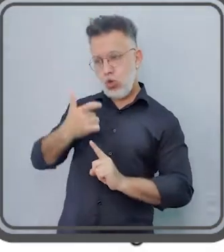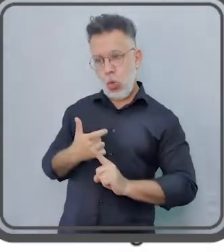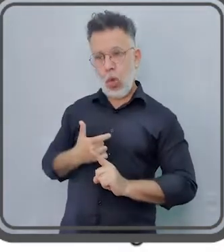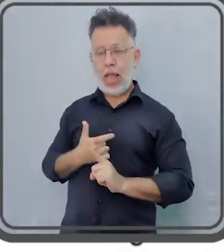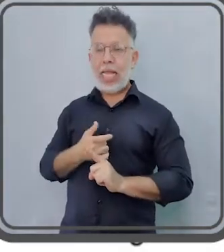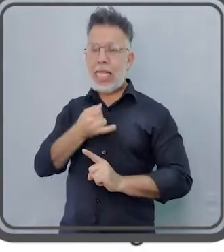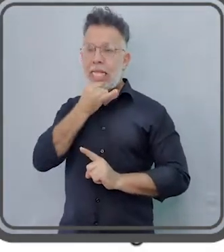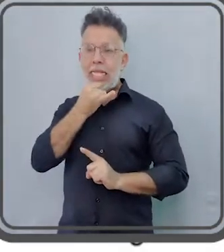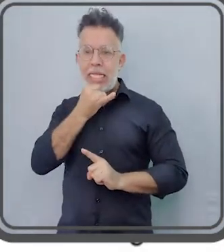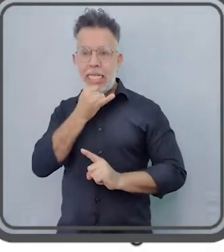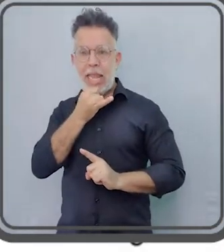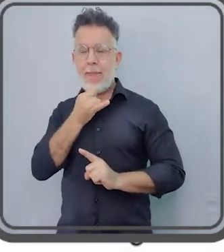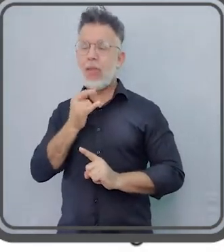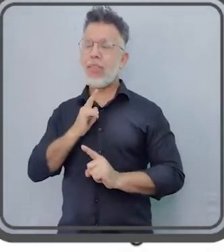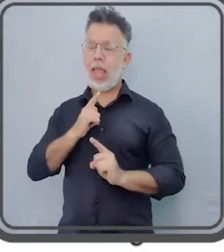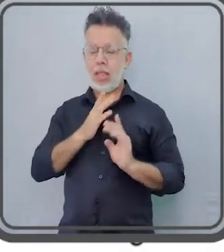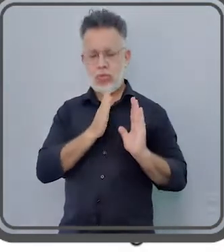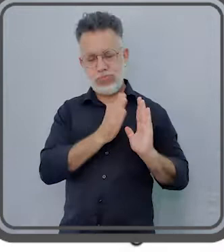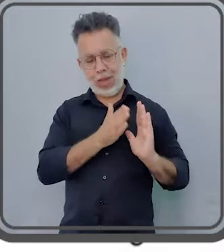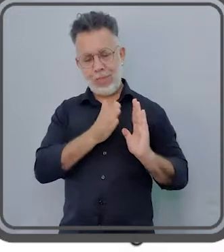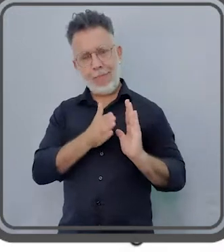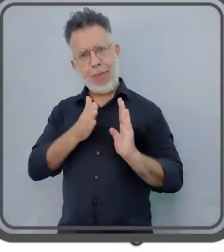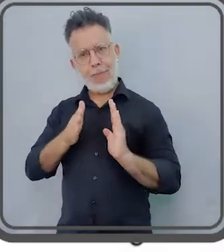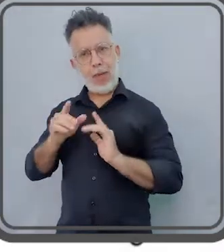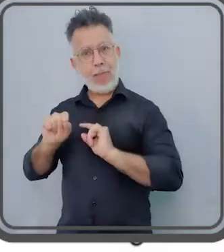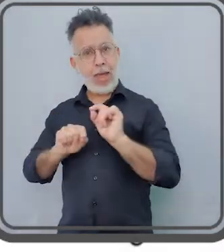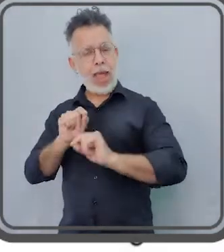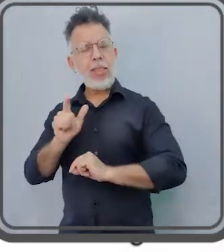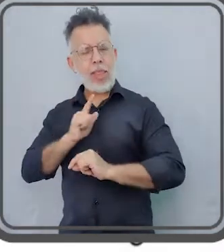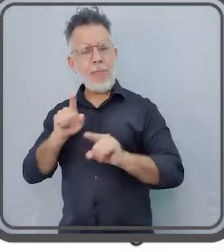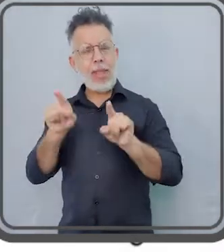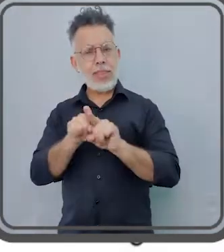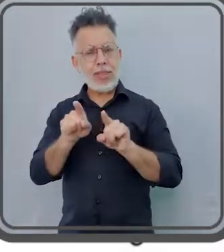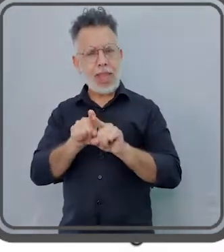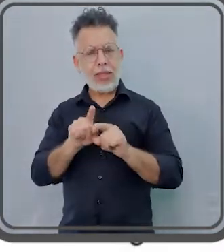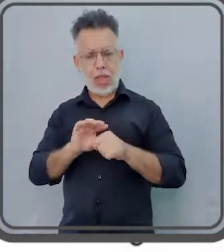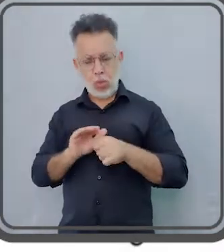pessoa, enfim, especificamente uma mulher, passando por esse momento, também tem que ter sua